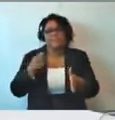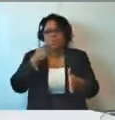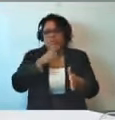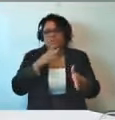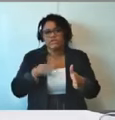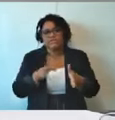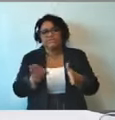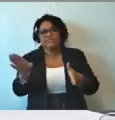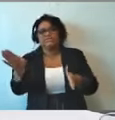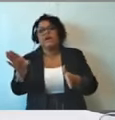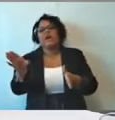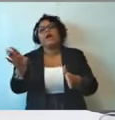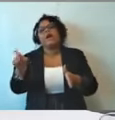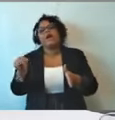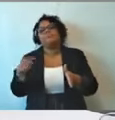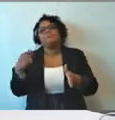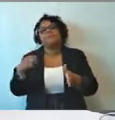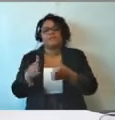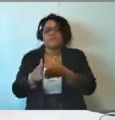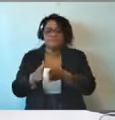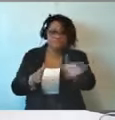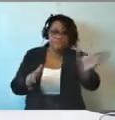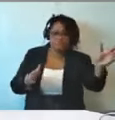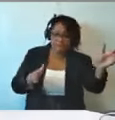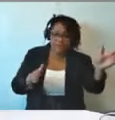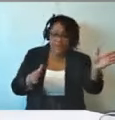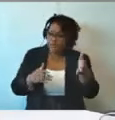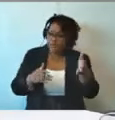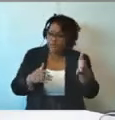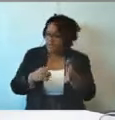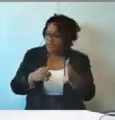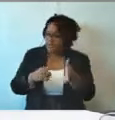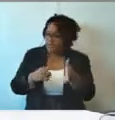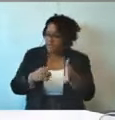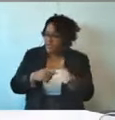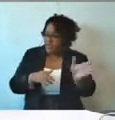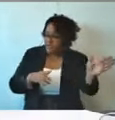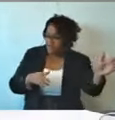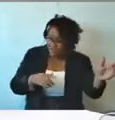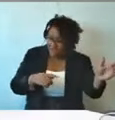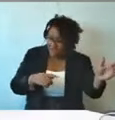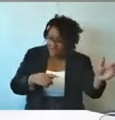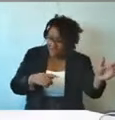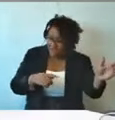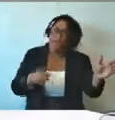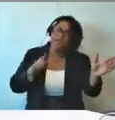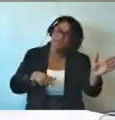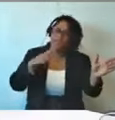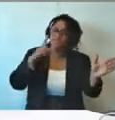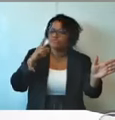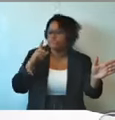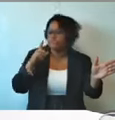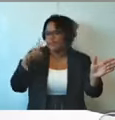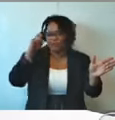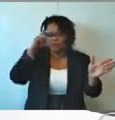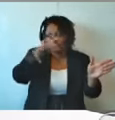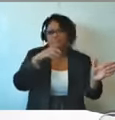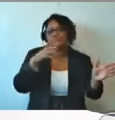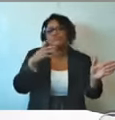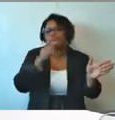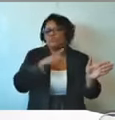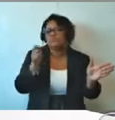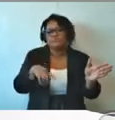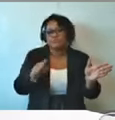esquerda. Então, as situações são muito variadas, que nos obrigam a ter um projeto mesmo. Não dá para fazer